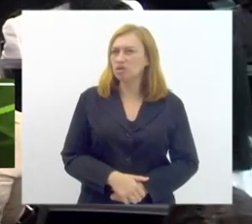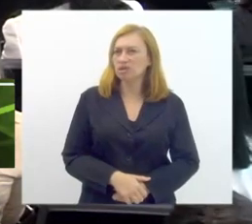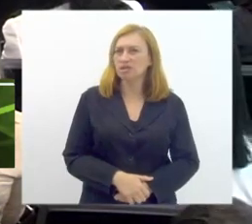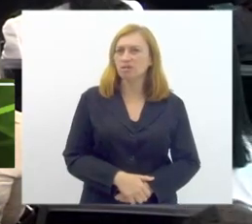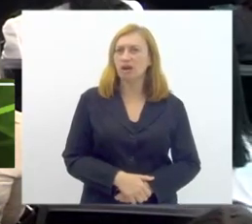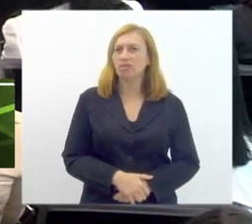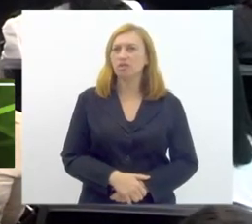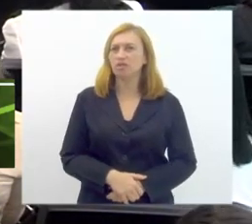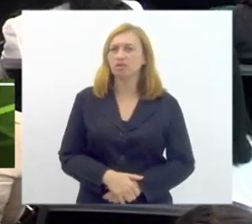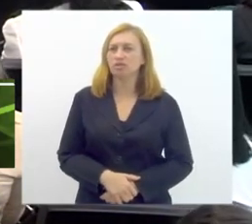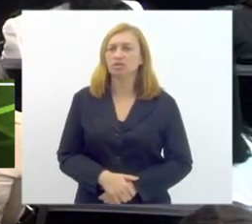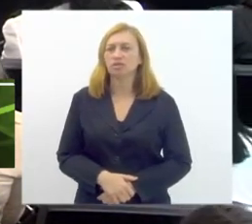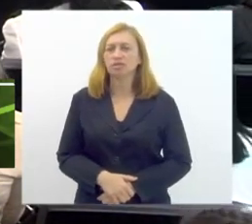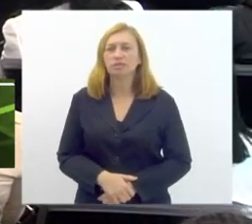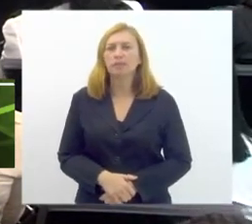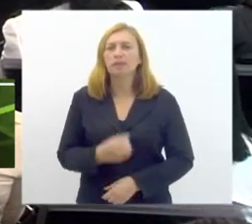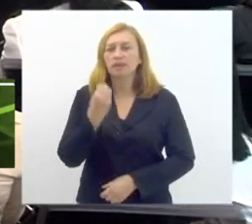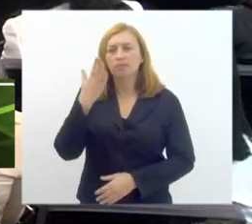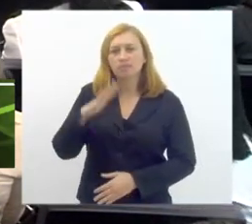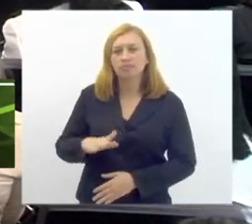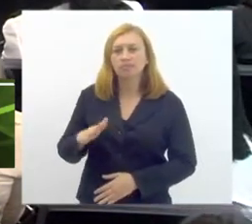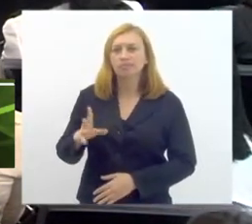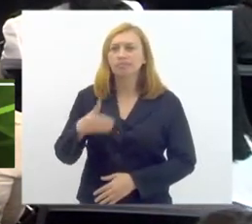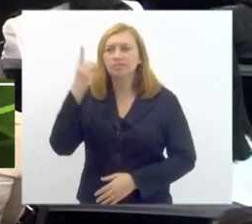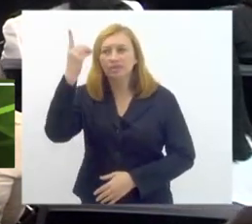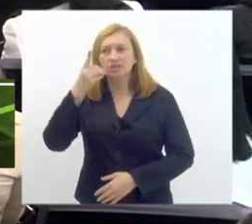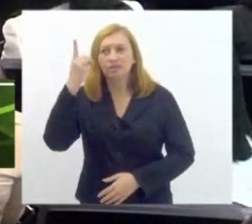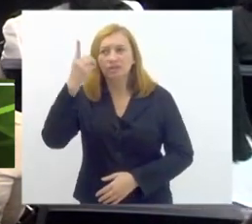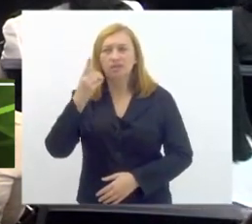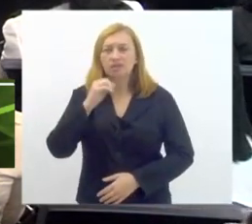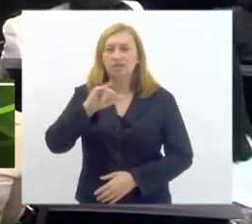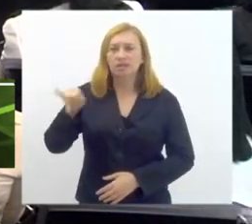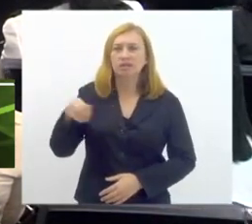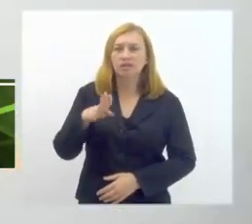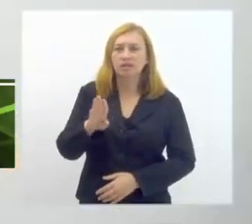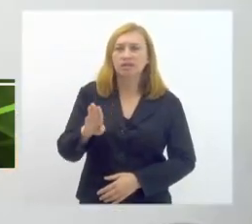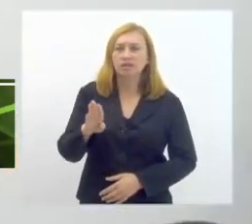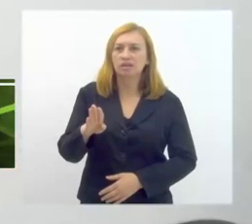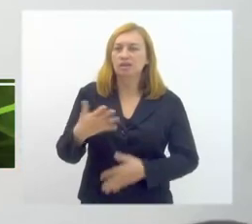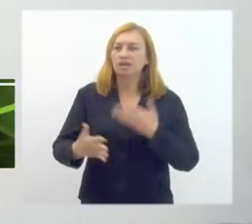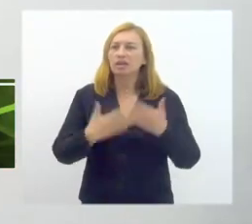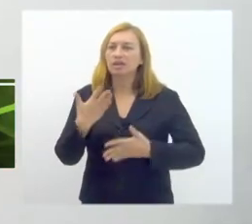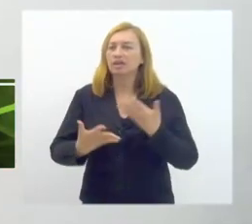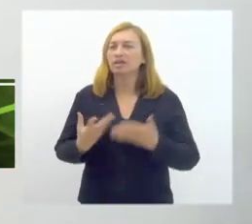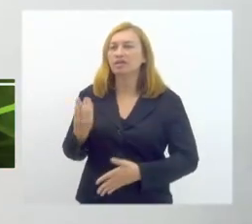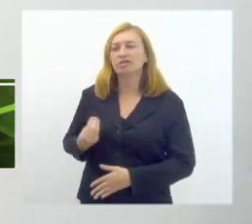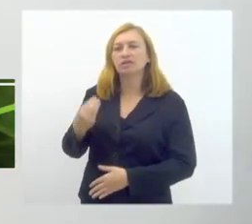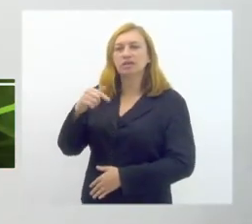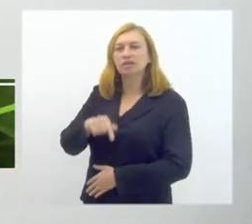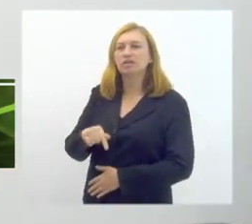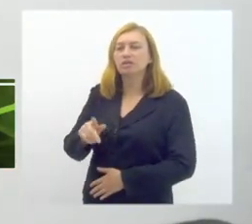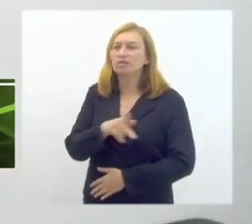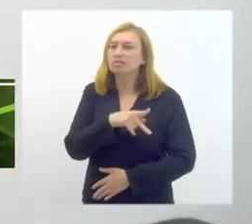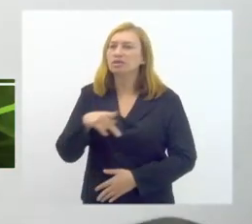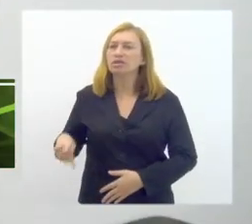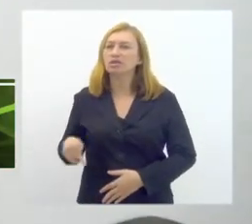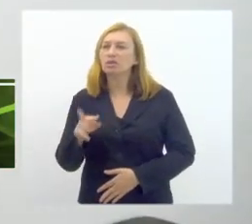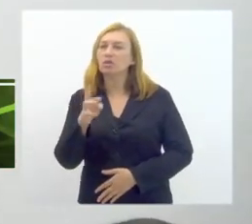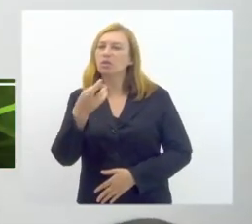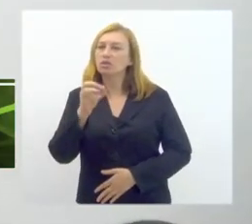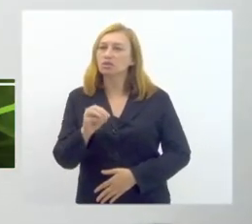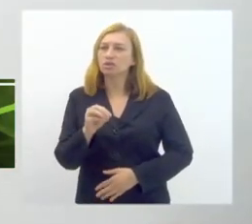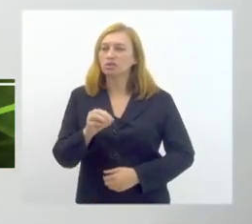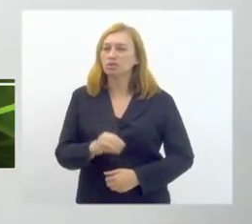Obrigado. Boa tarde, deputado Jair Bittencourt. Uma honra a gente estar aqui. Nosso presidente Rodrigo Oliveira, presidente